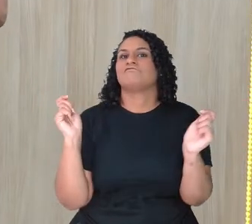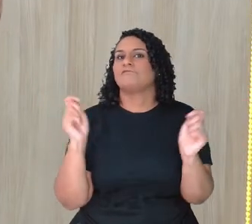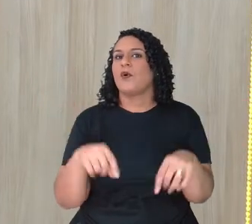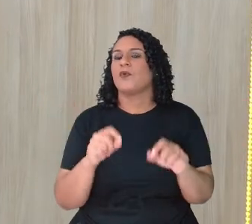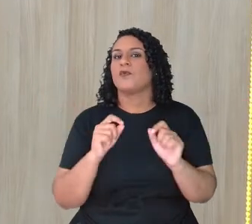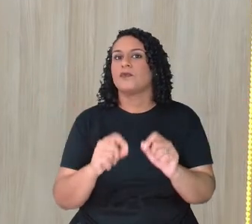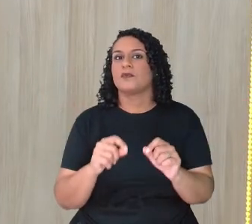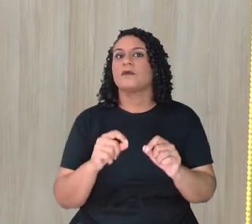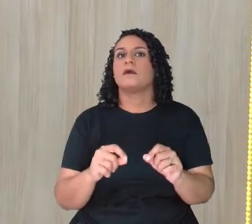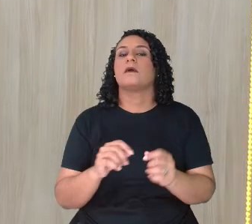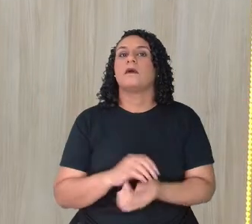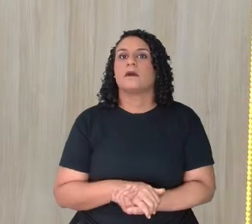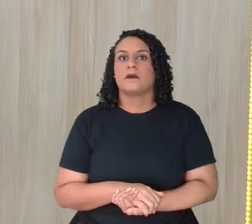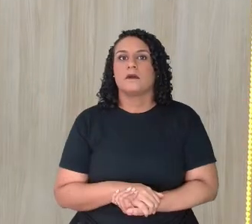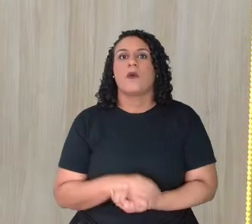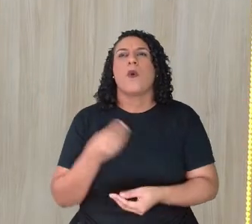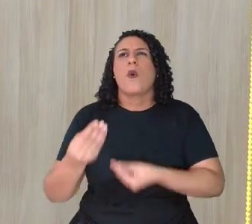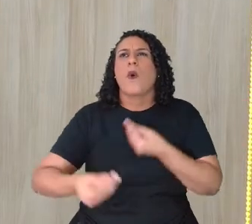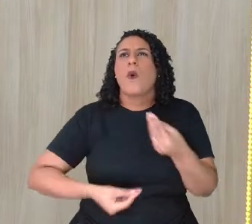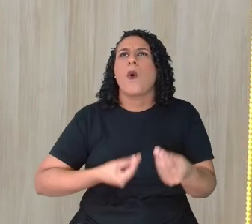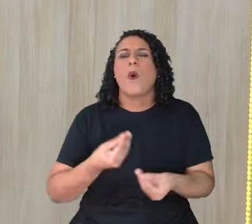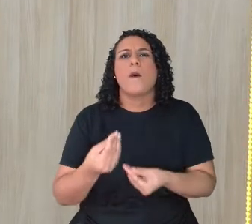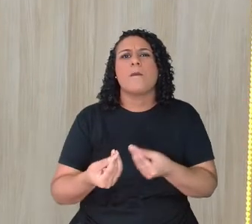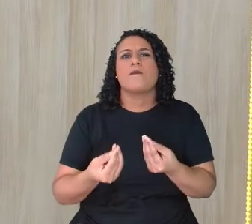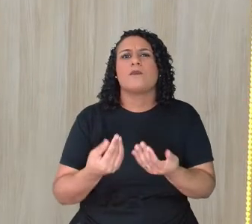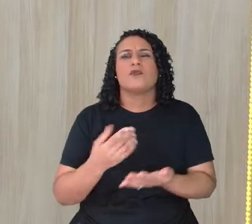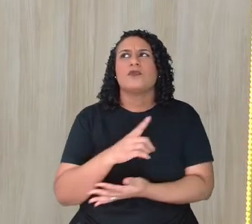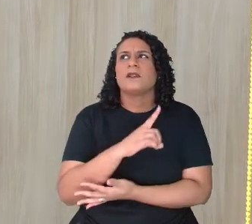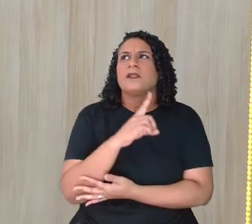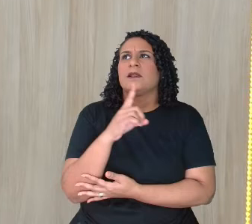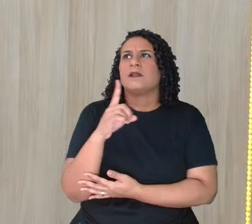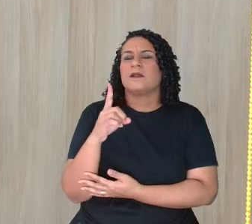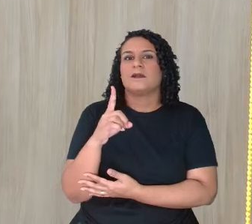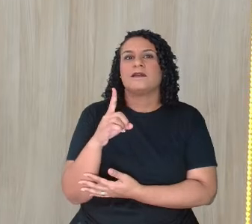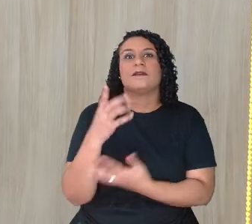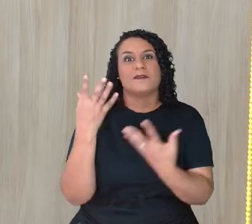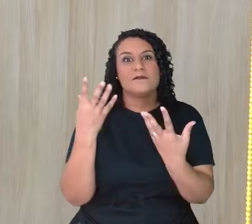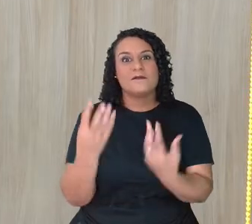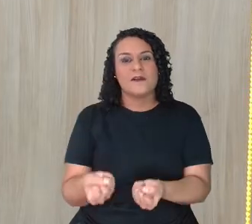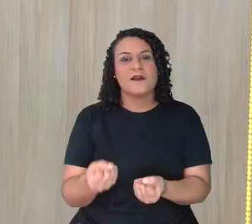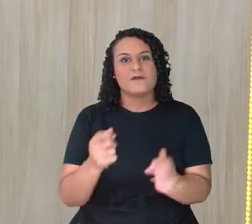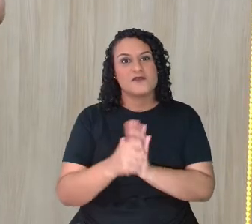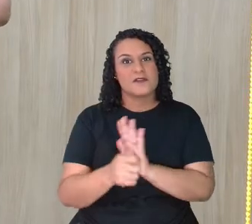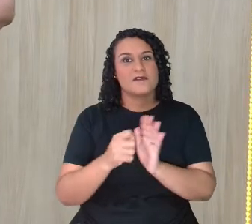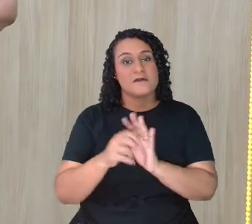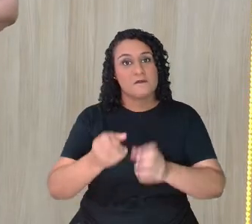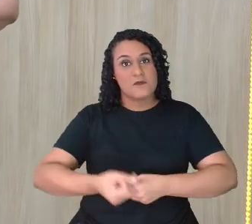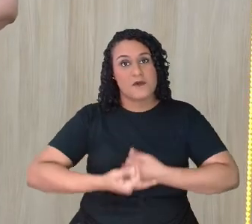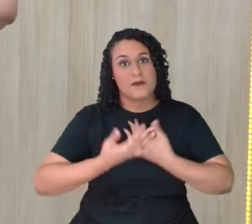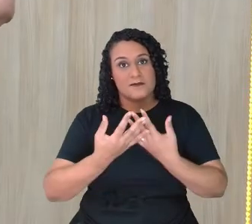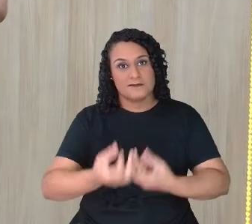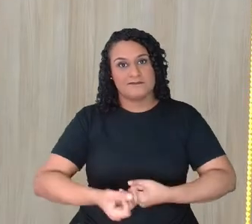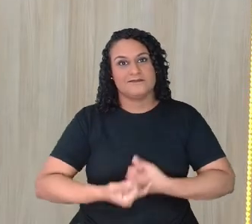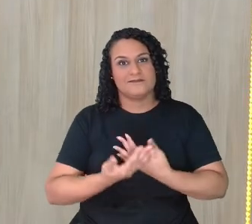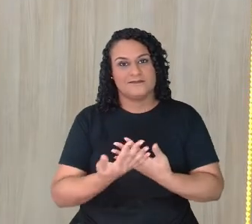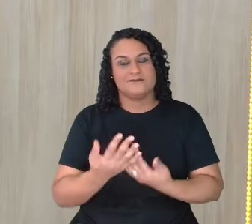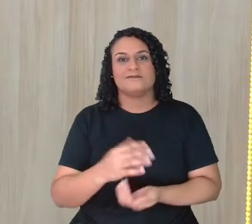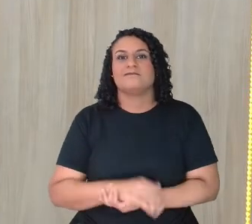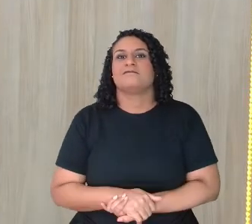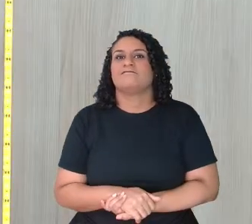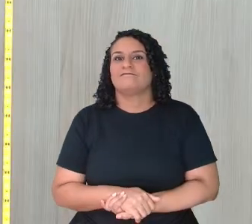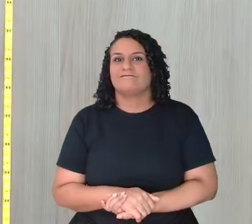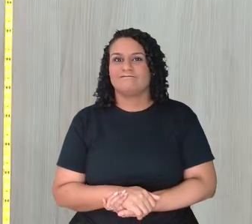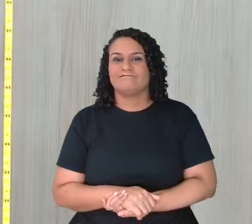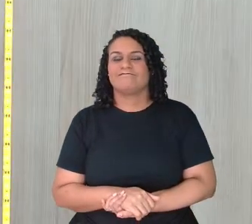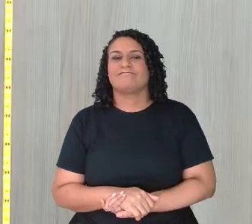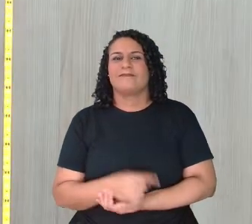estar revelando como está o seu dia. Vamos fazer poesia, pessoal. Você gosta de poesia, né, Viviane? Eu também Eu sou gosto. suspeita, né,